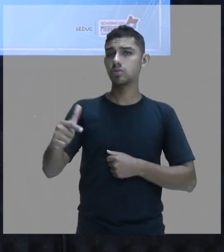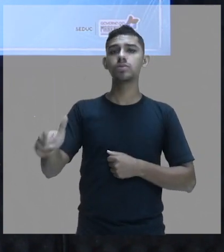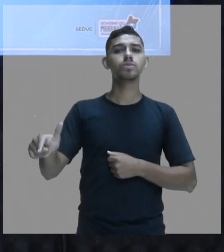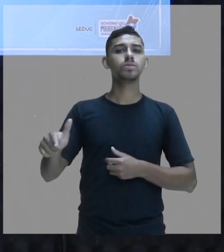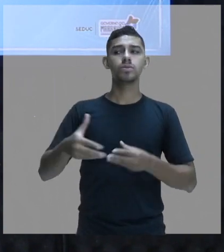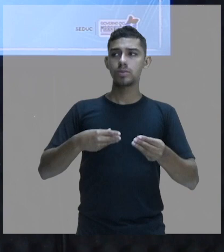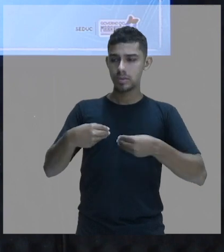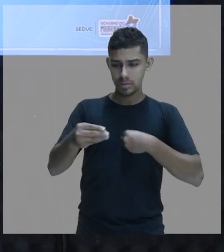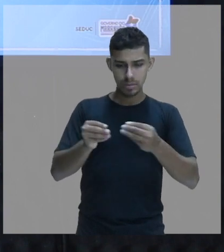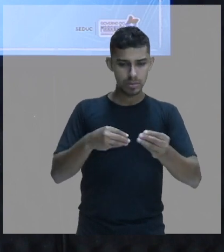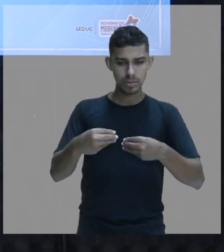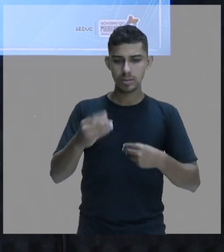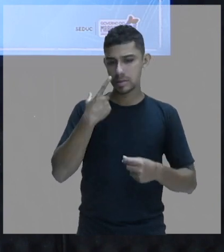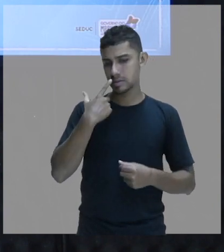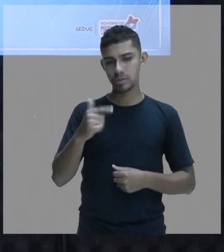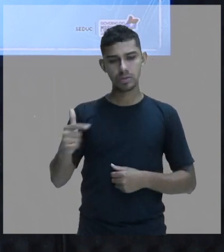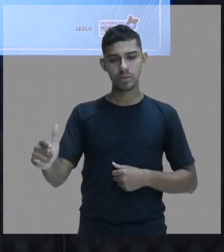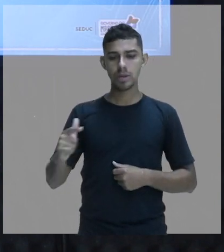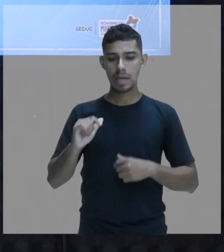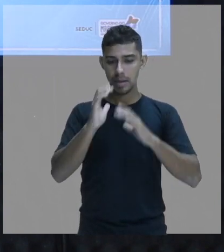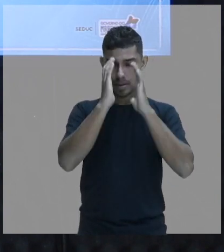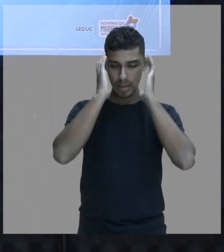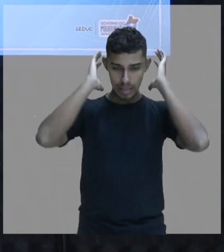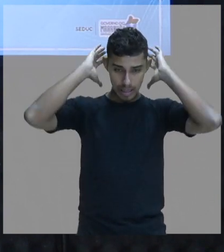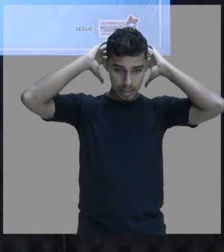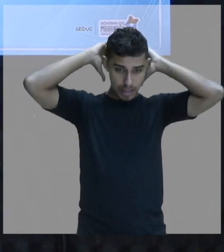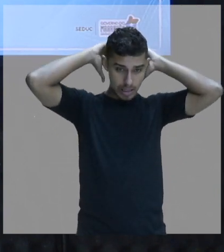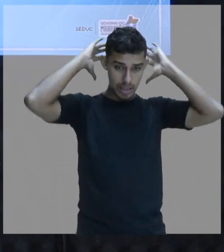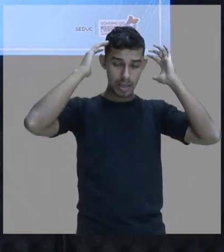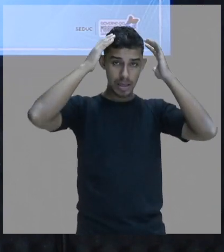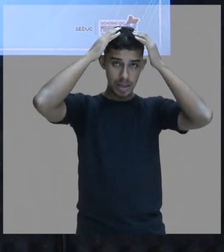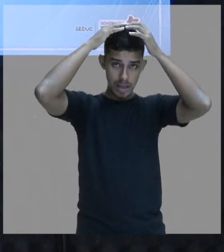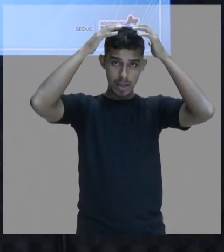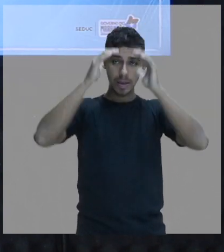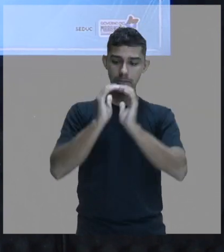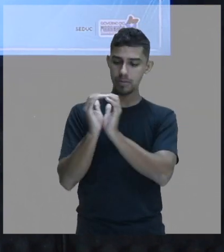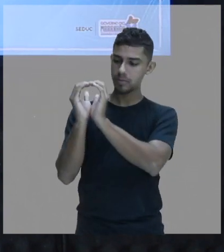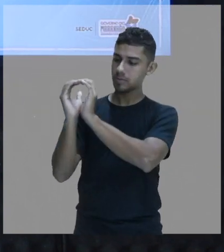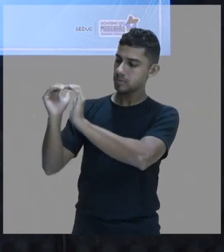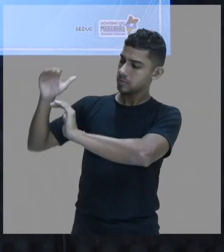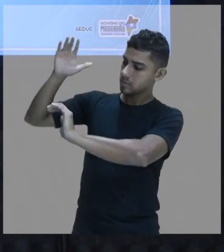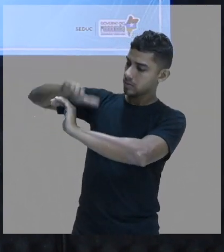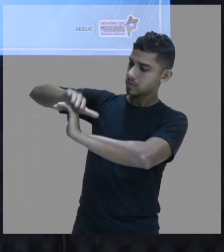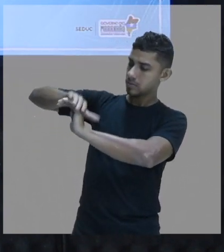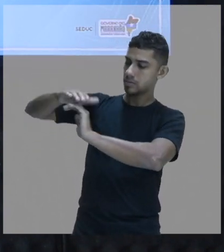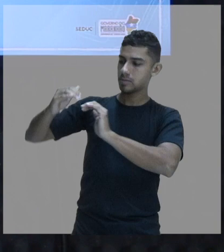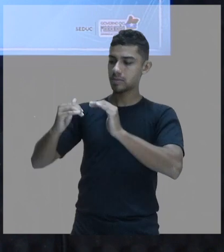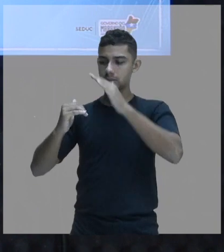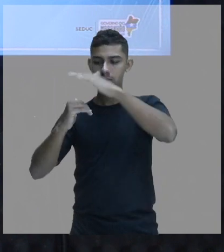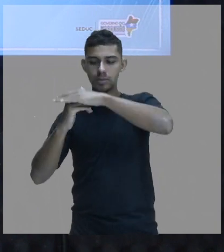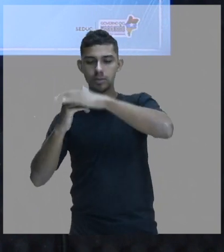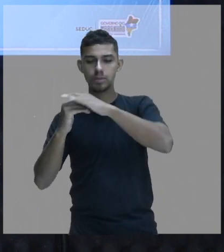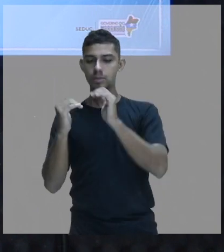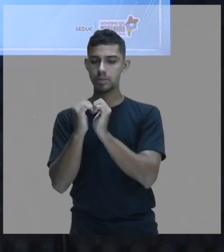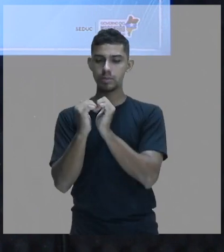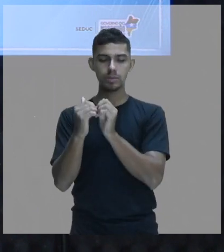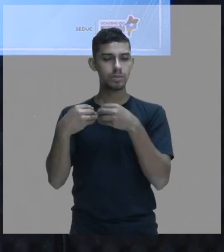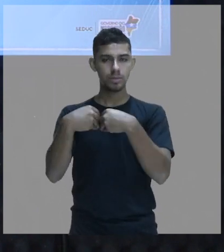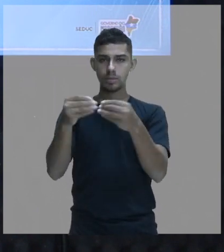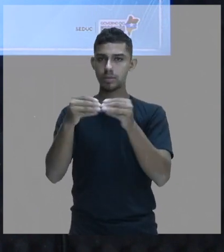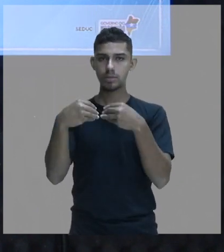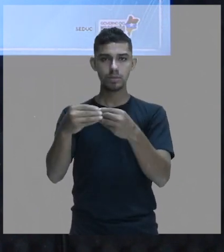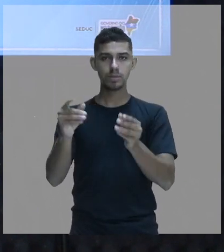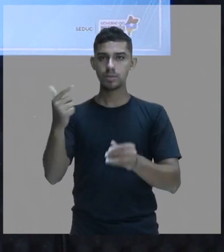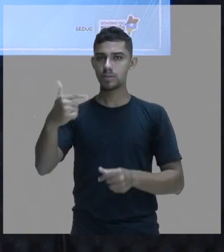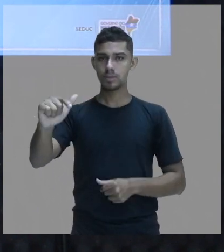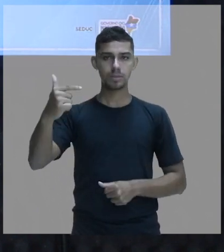Por exemplo, está aqui ó, uma foto superior do crânio, tá aqui ó, essas suturas são o quê? São articulações, elas são